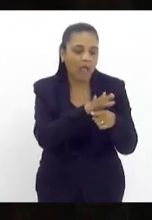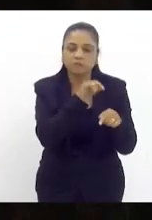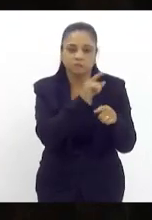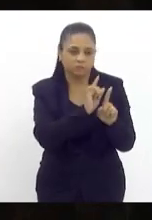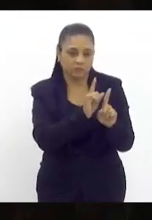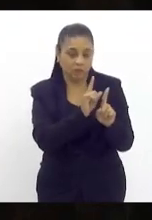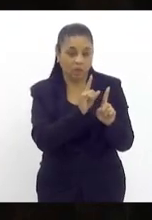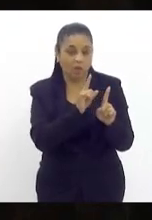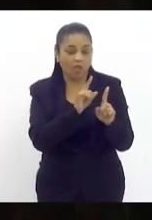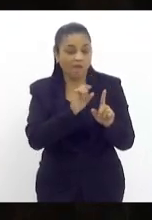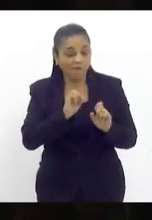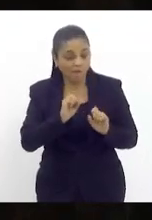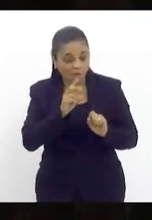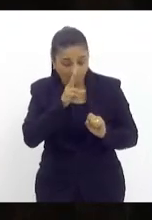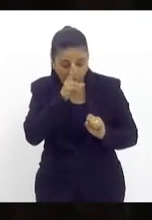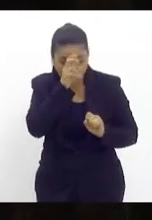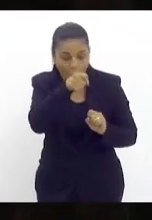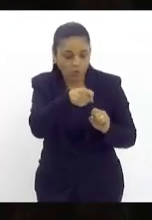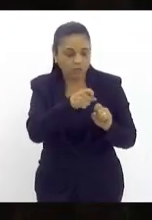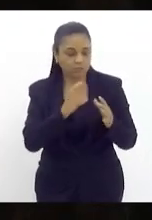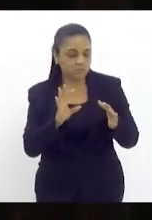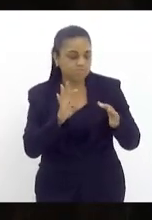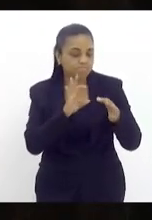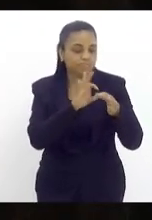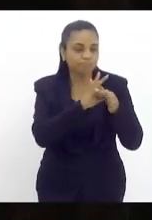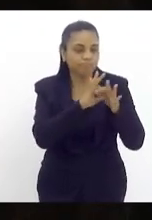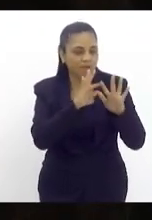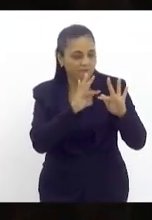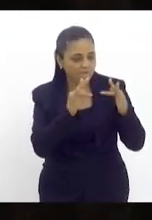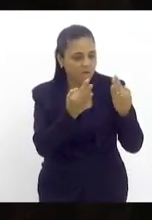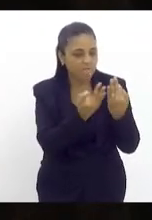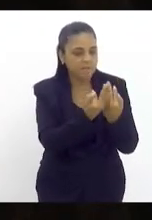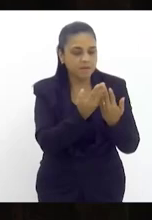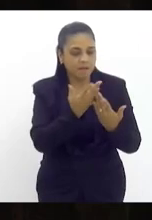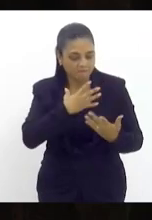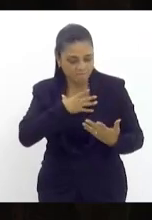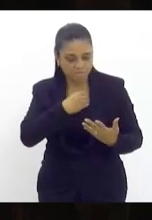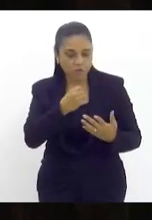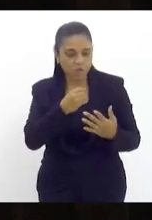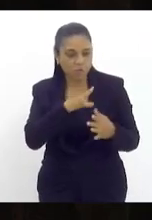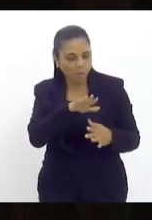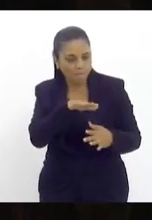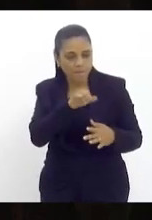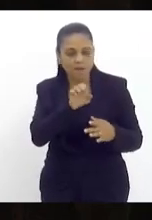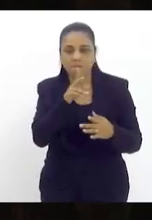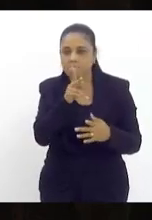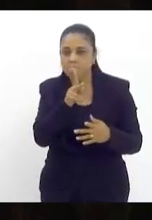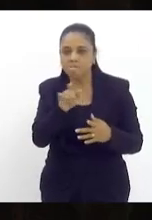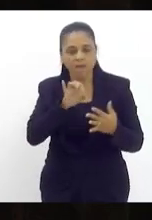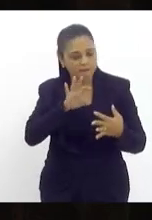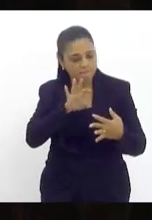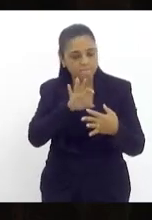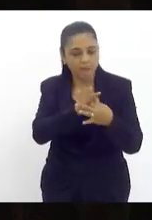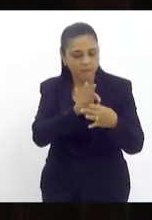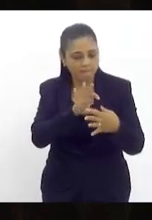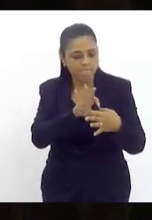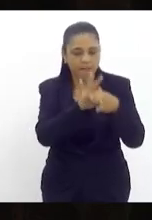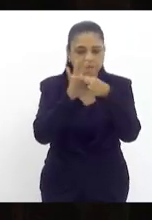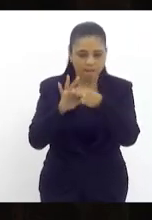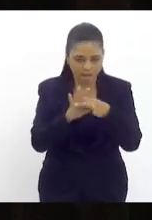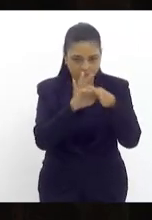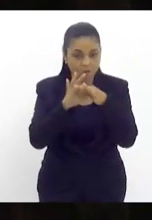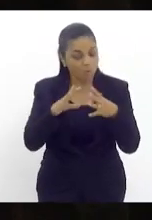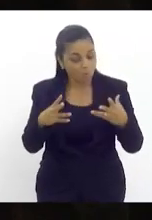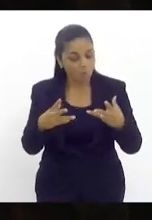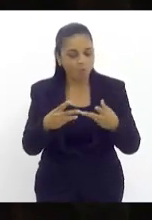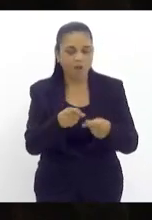Estado, é fortalecer vínculos familiares. Que os vínculos familiares tenham qualidade, as relações familiares tenham